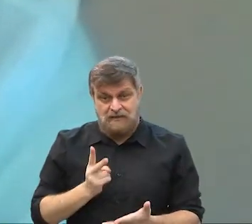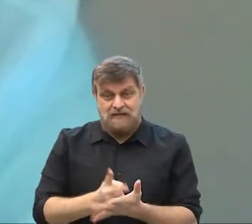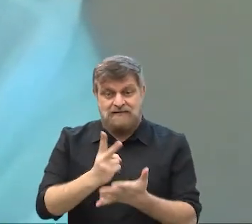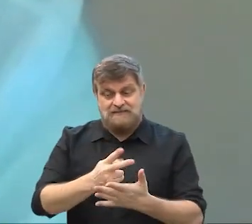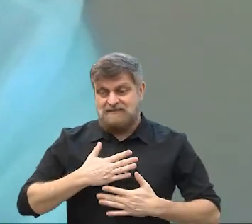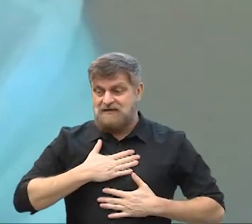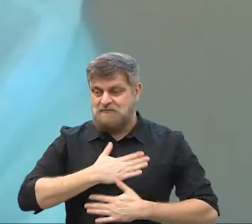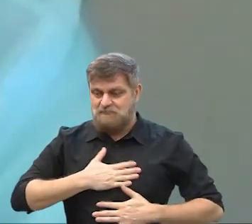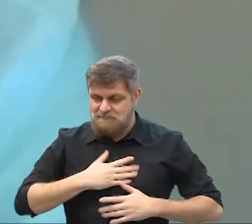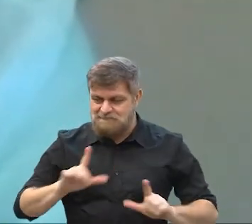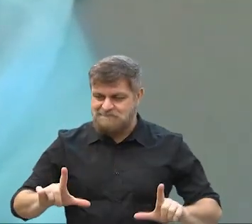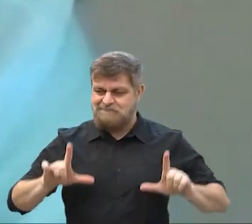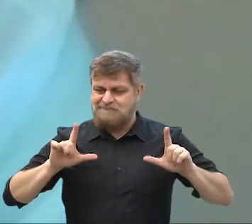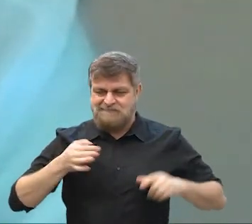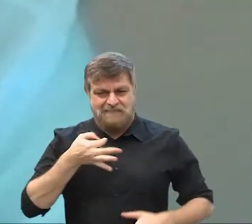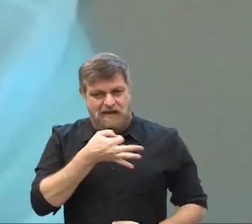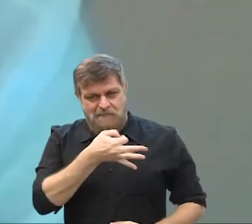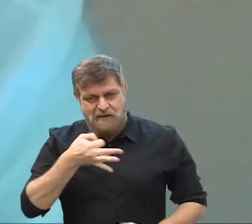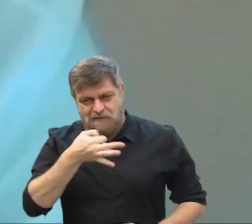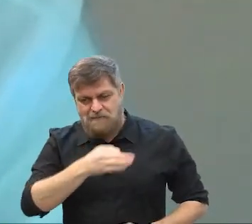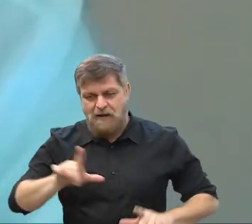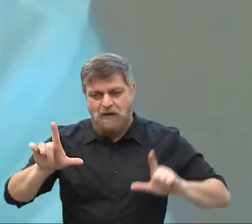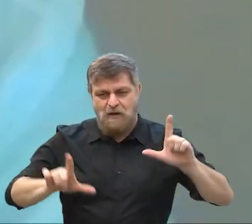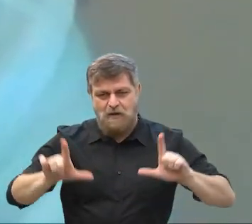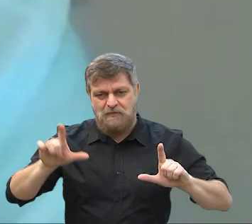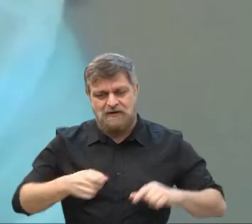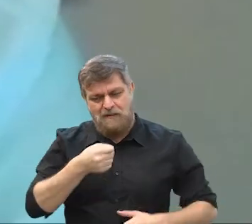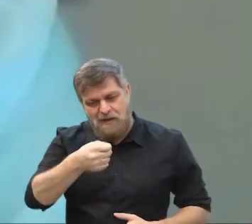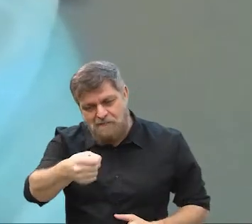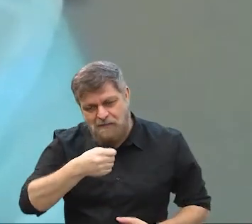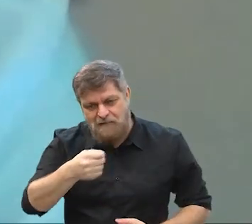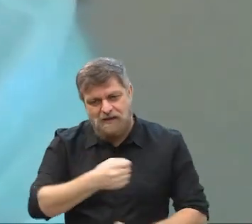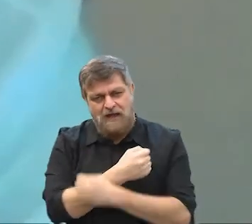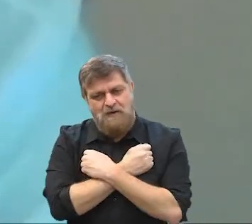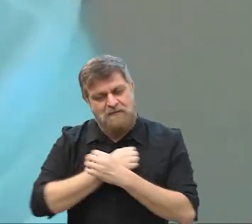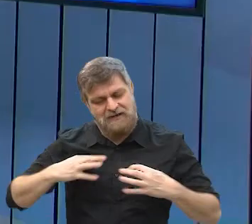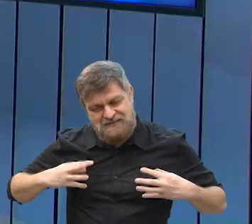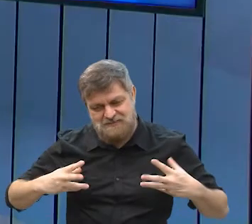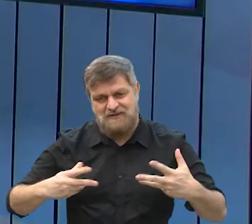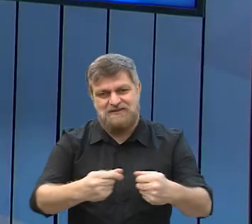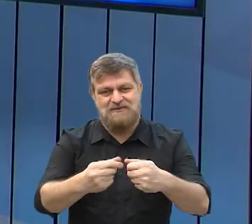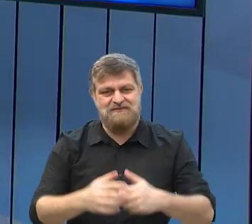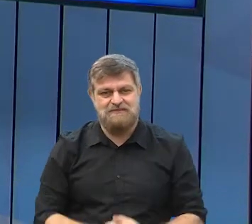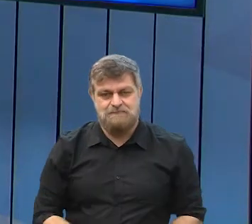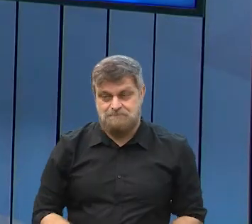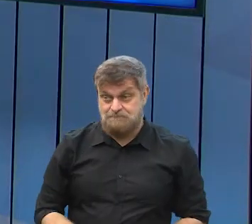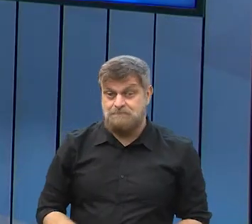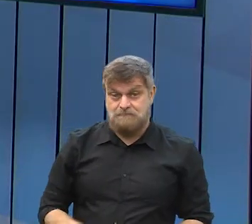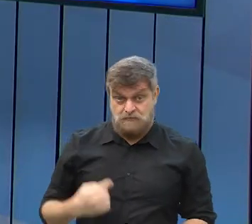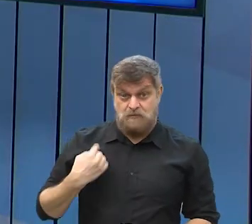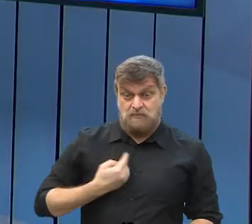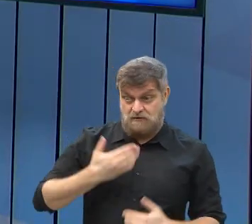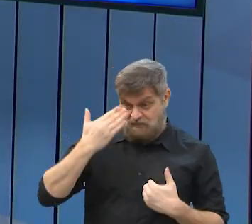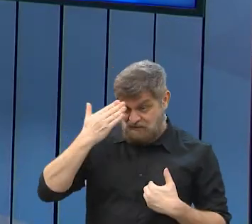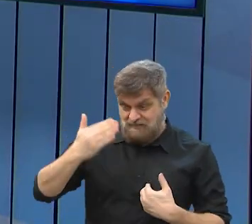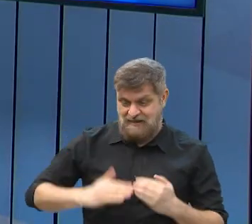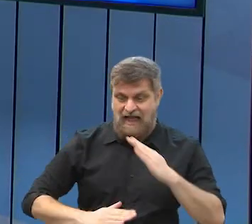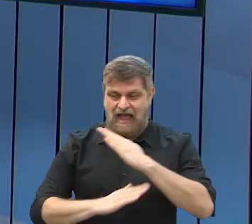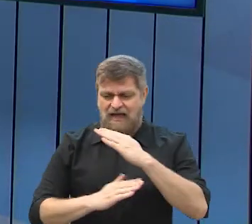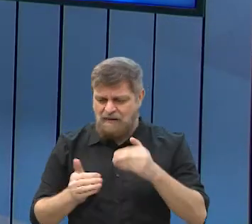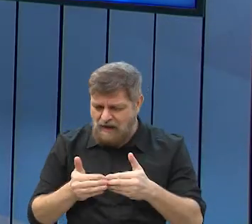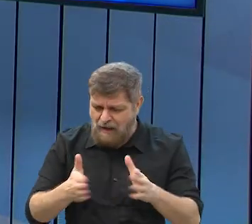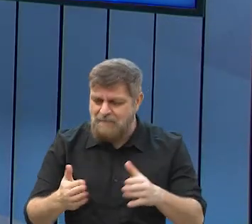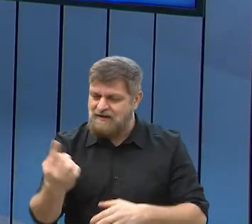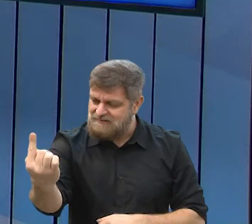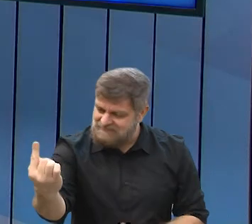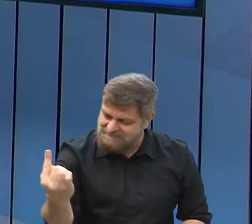é um privilégio participar do programa Em Pauta. Um abraço para todos. Nós aqui agradecemos e as portas da TV Câmara